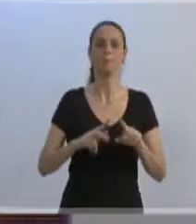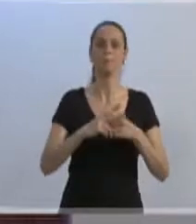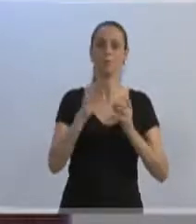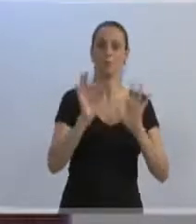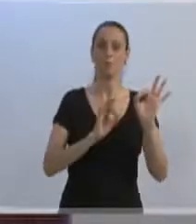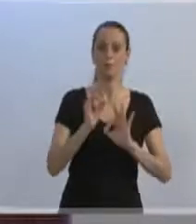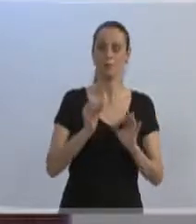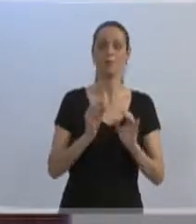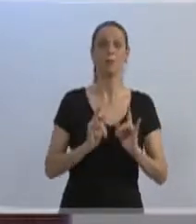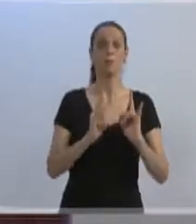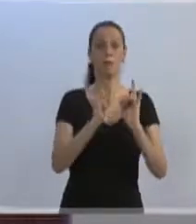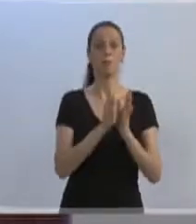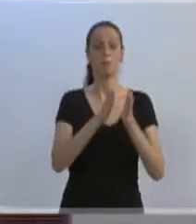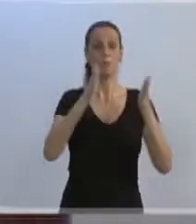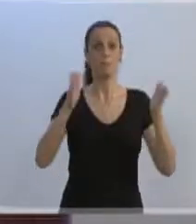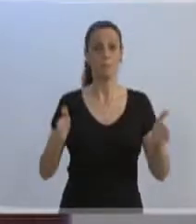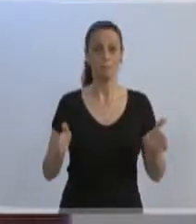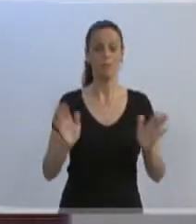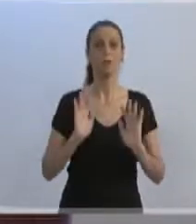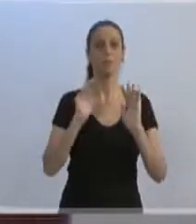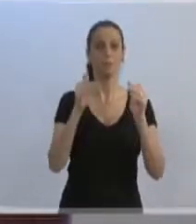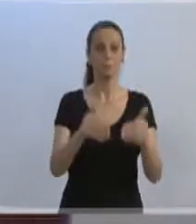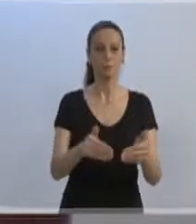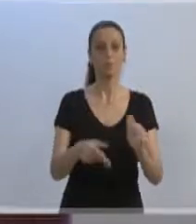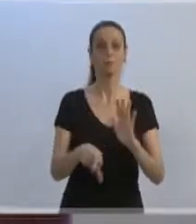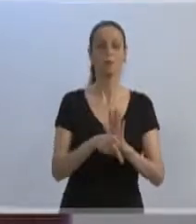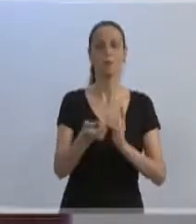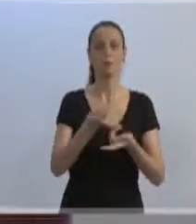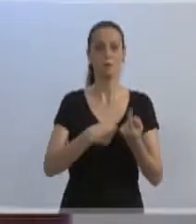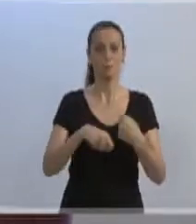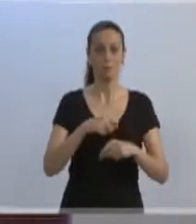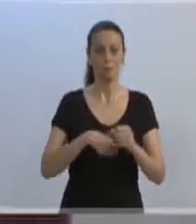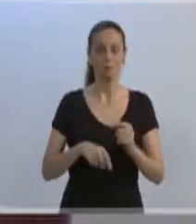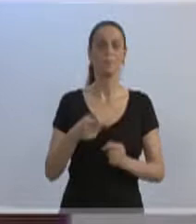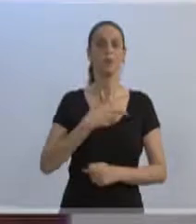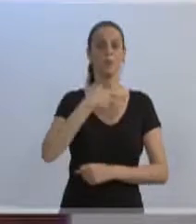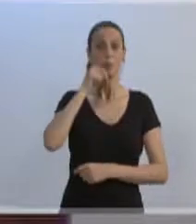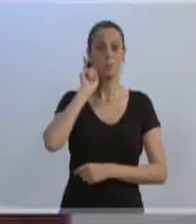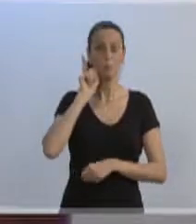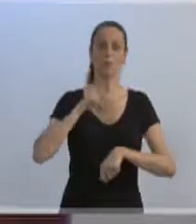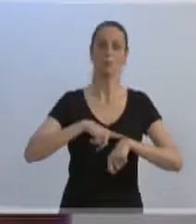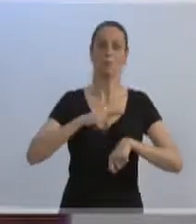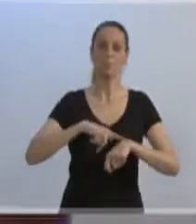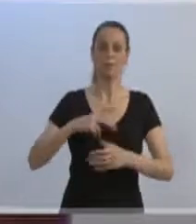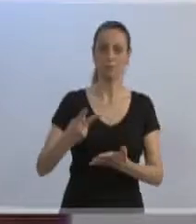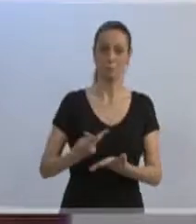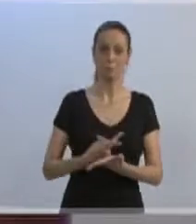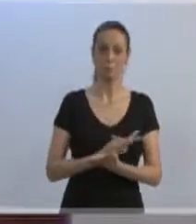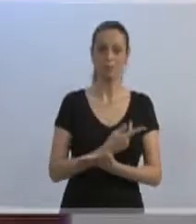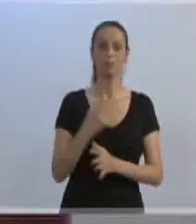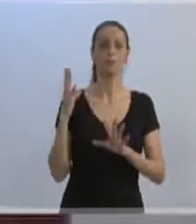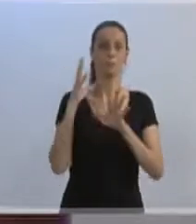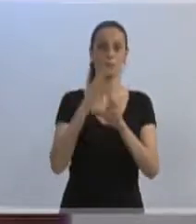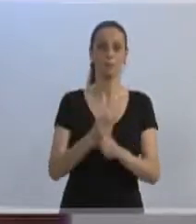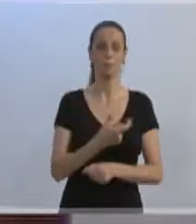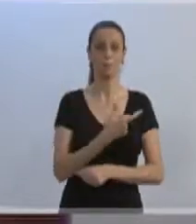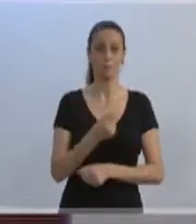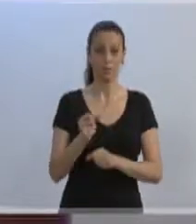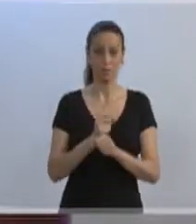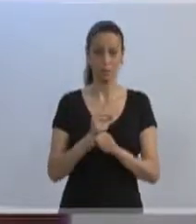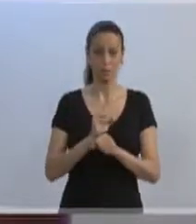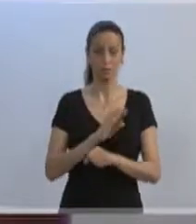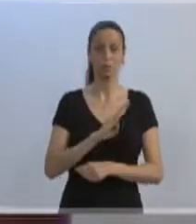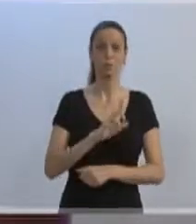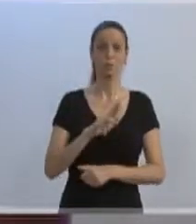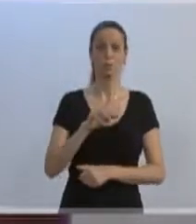e ampliação dos espaços destinados aos negócios e ontem durante a cerimônia dos 20 anos do blusol